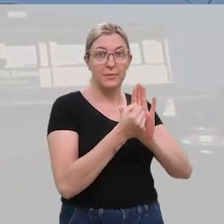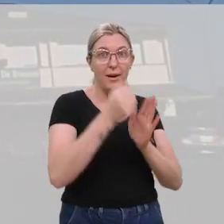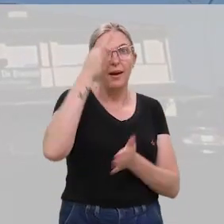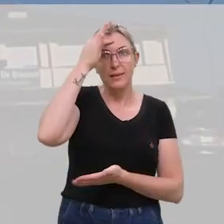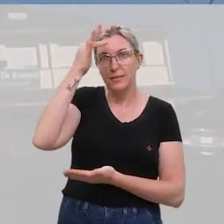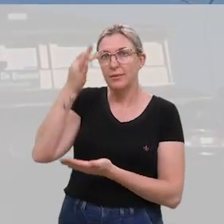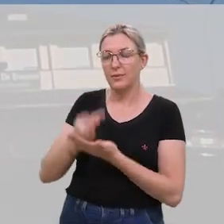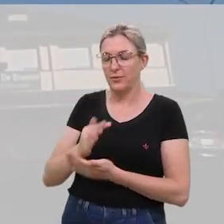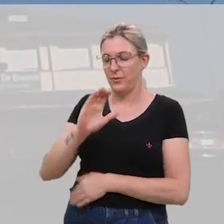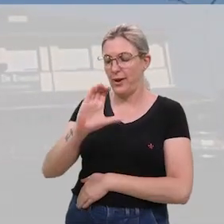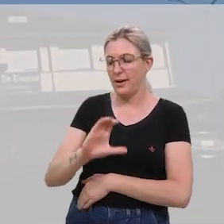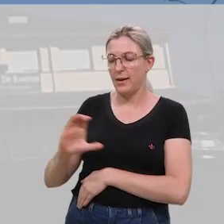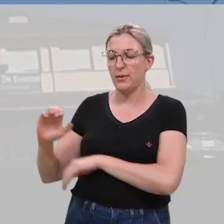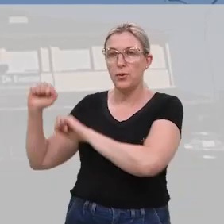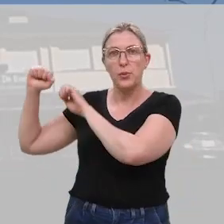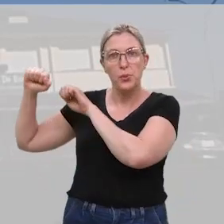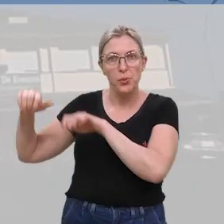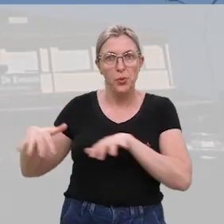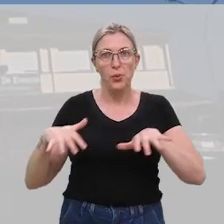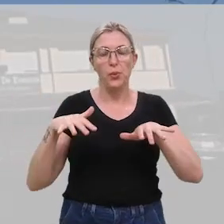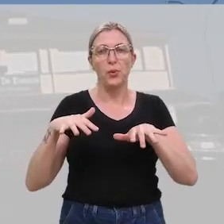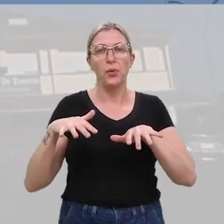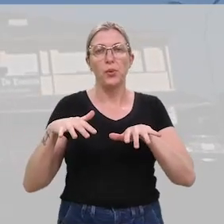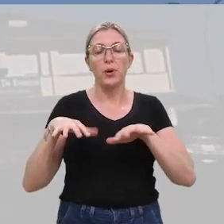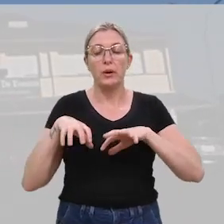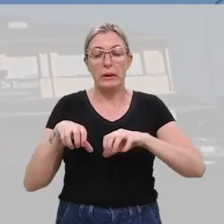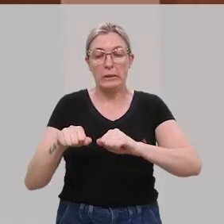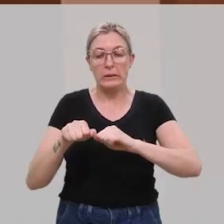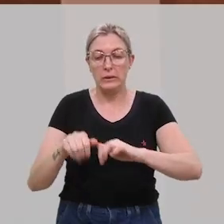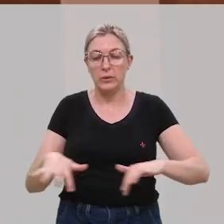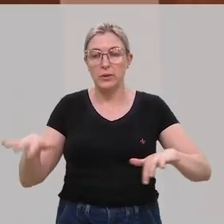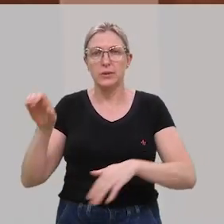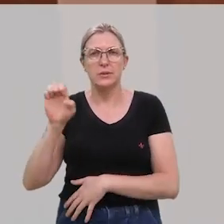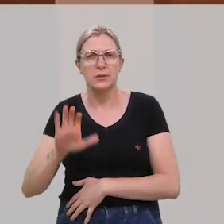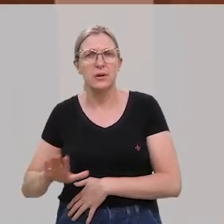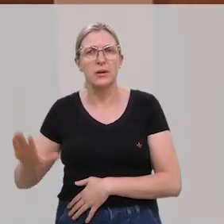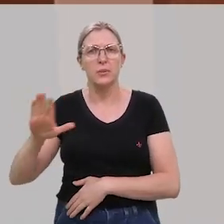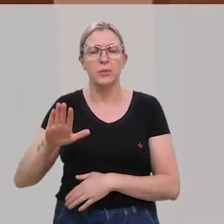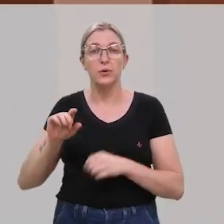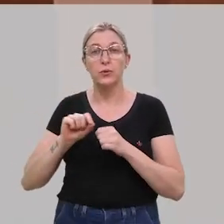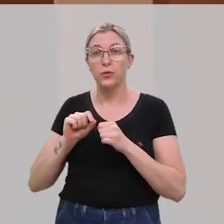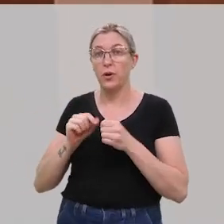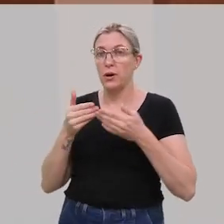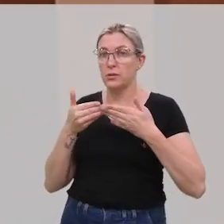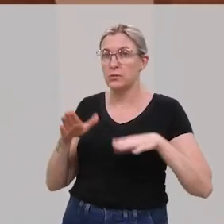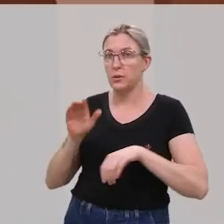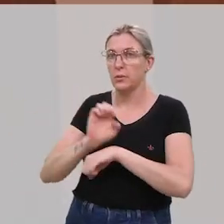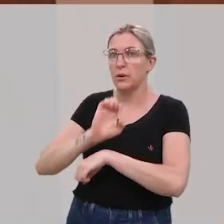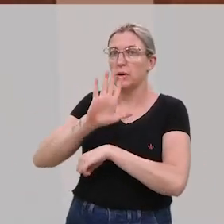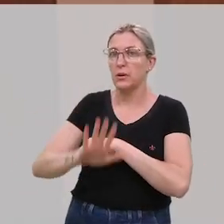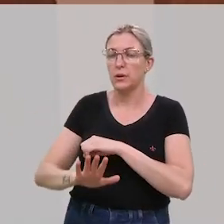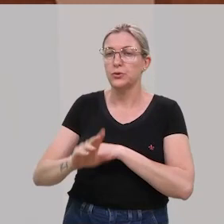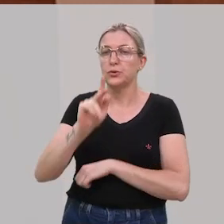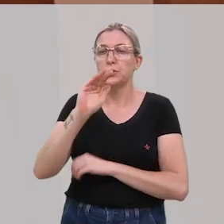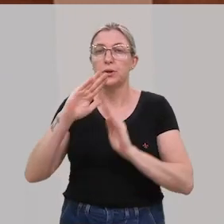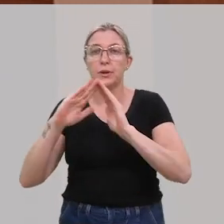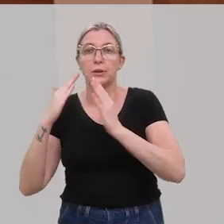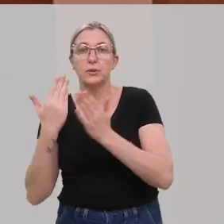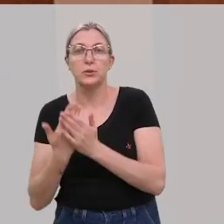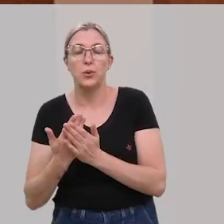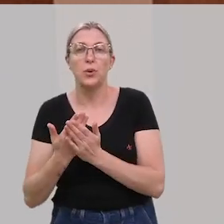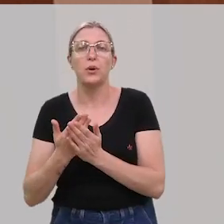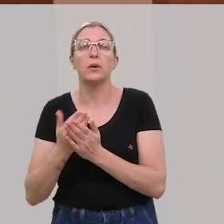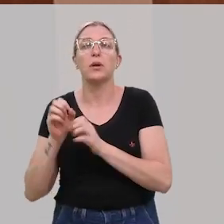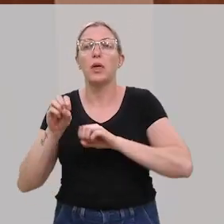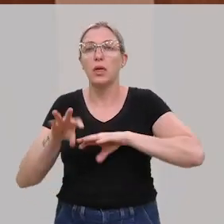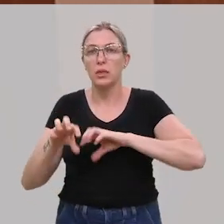marca da fé católica trazida pelos colonizadores europeus garantiu a Erechim um seminário para a educação de jovens e formação